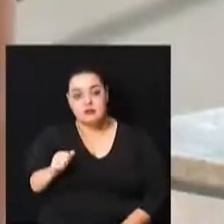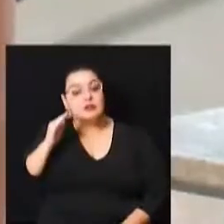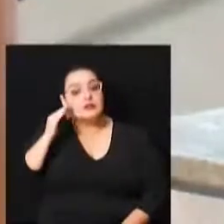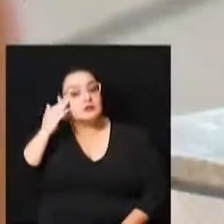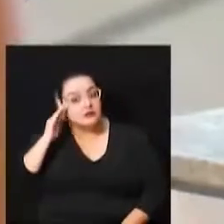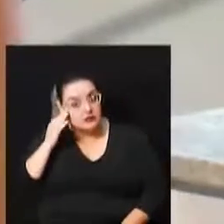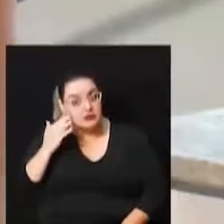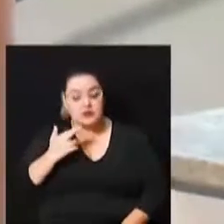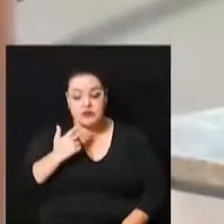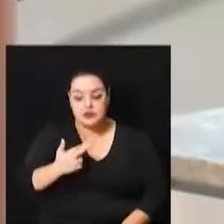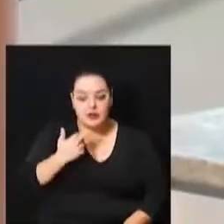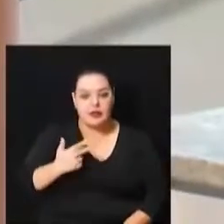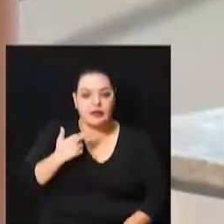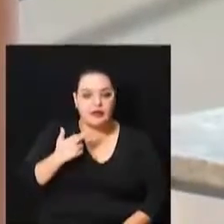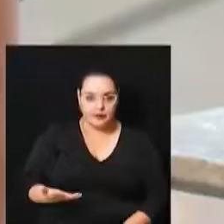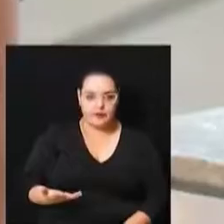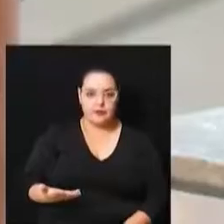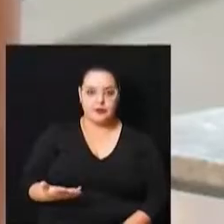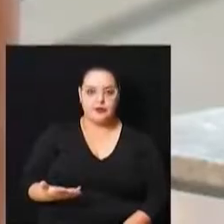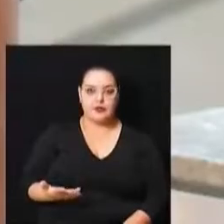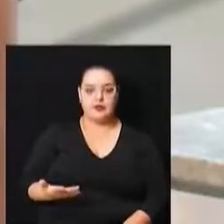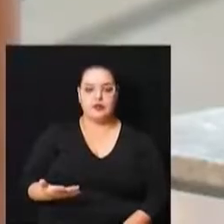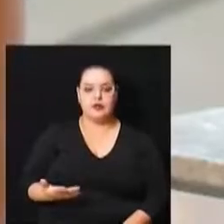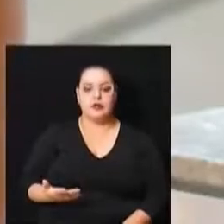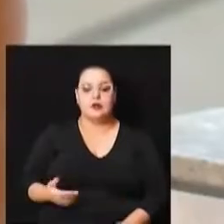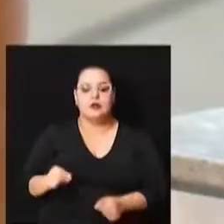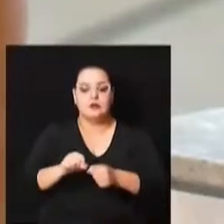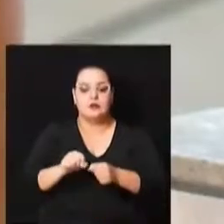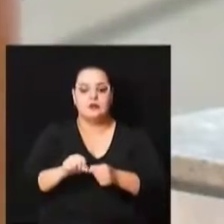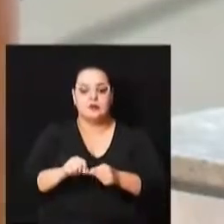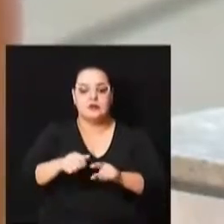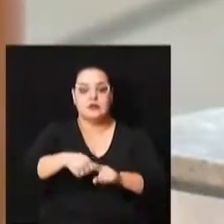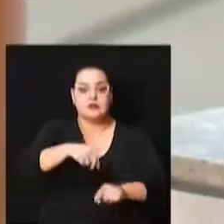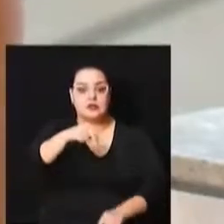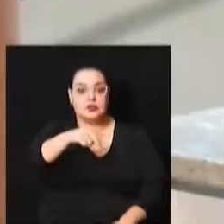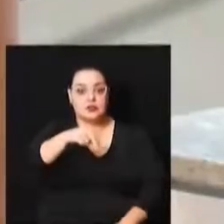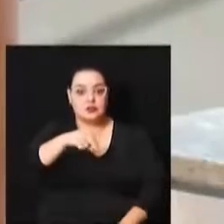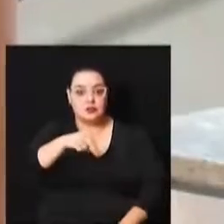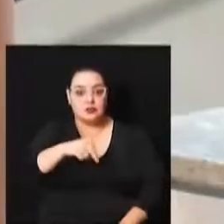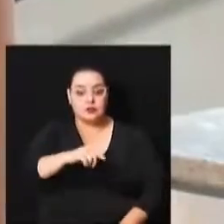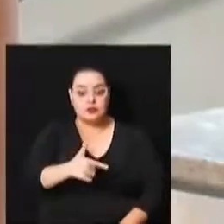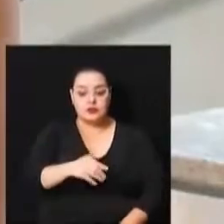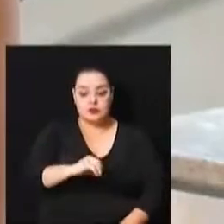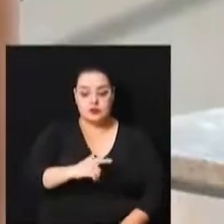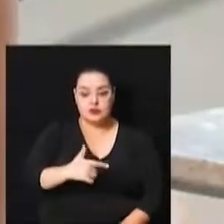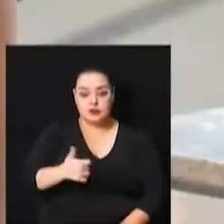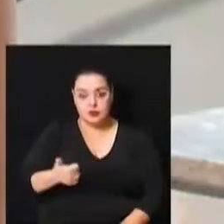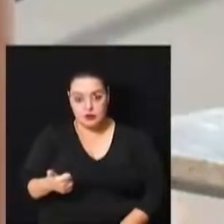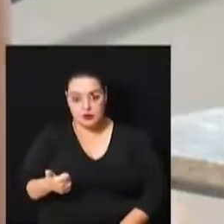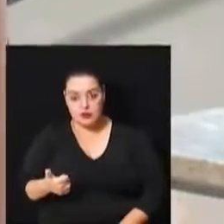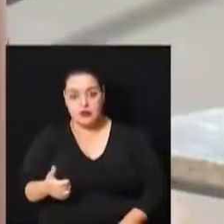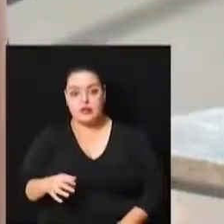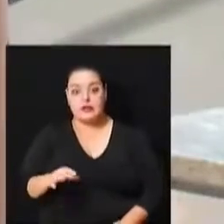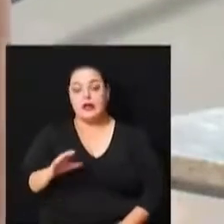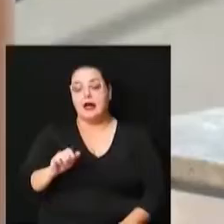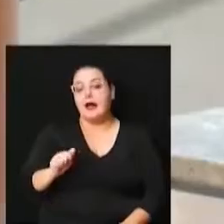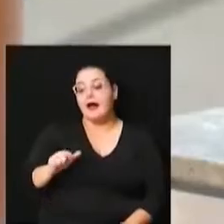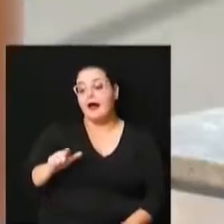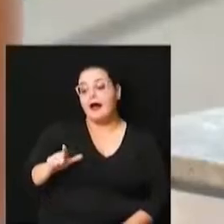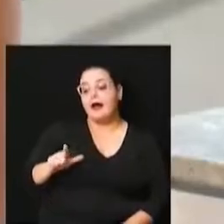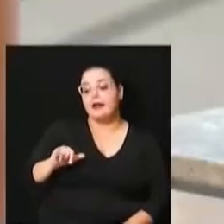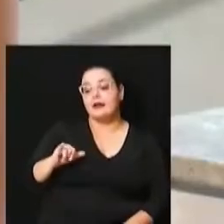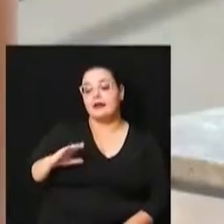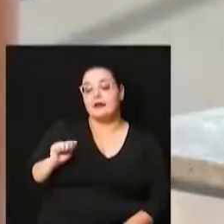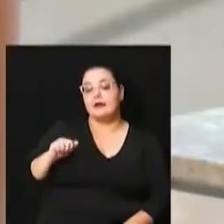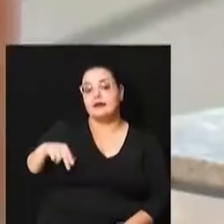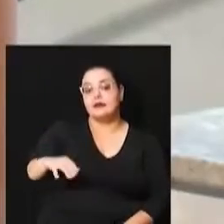língua. Essa prova eu fiz em novembro de 2021, mas eu fiz lá em São Paulo, na Aliança Francesa de lá. Ah, tá.